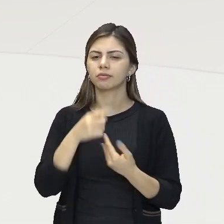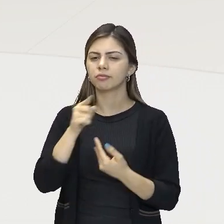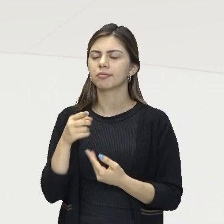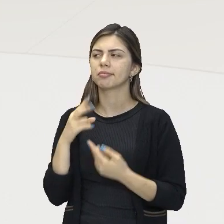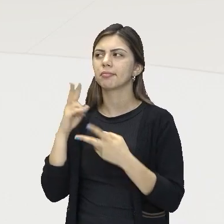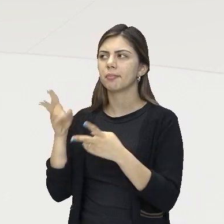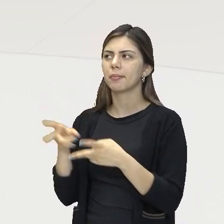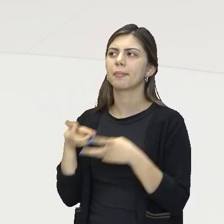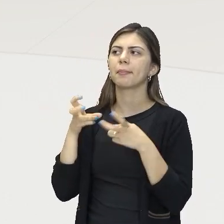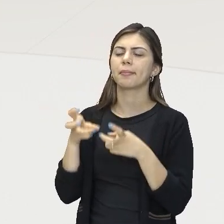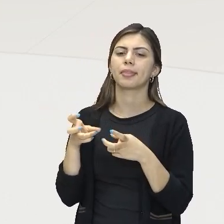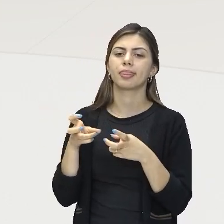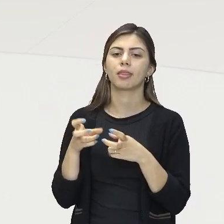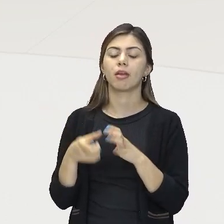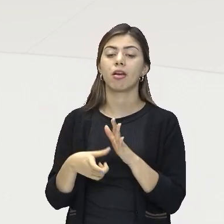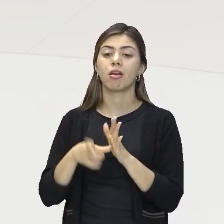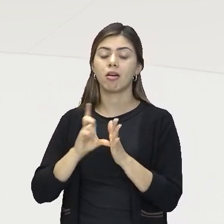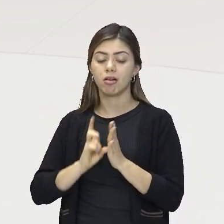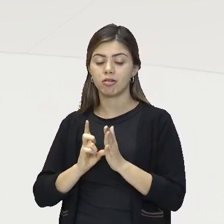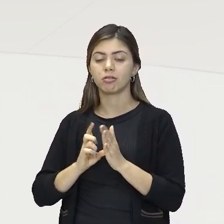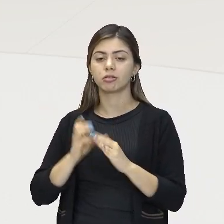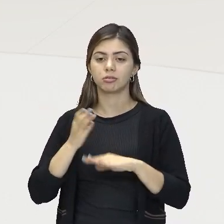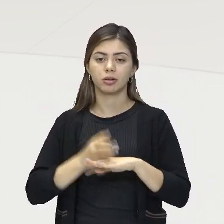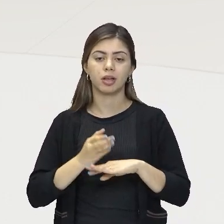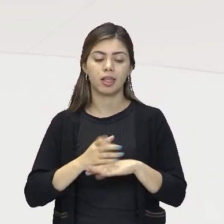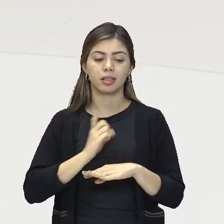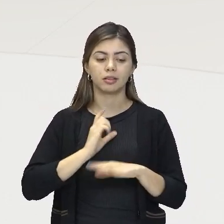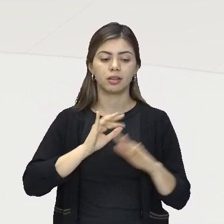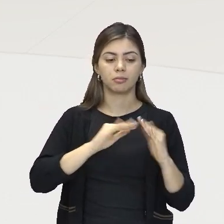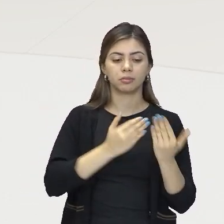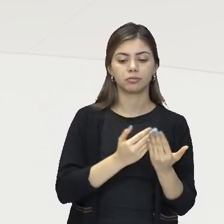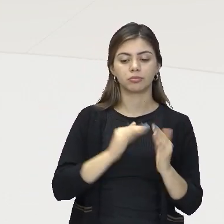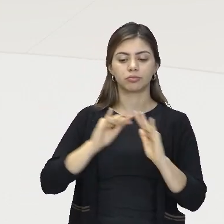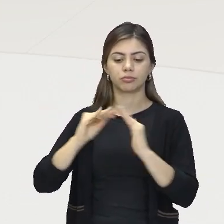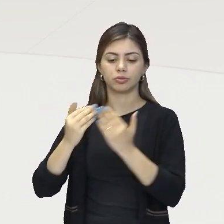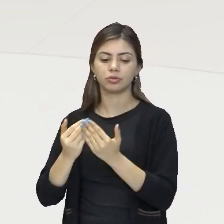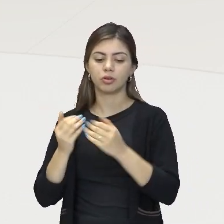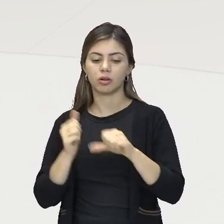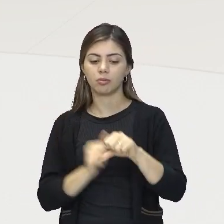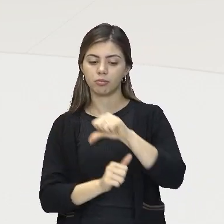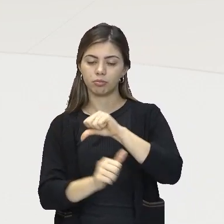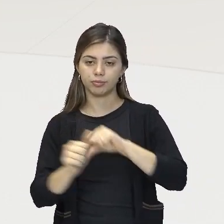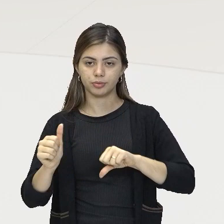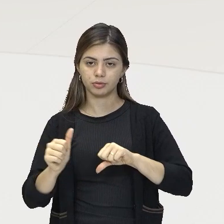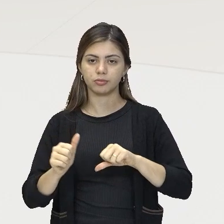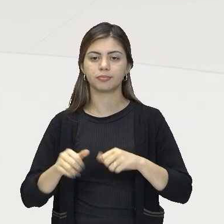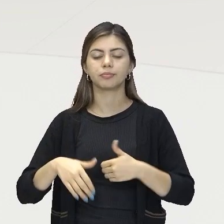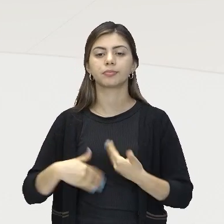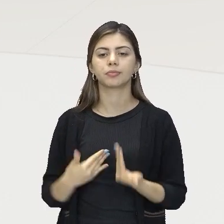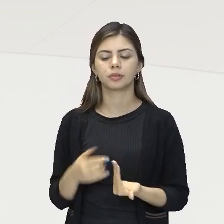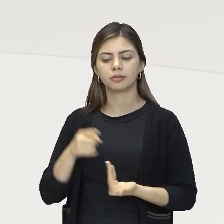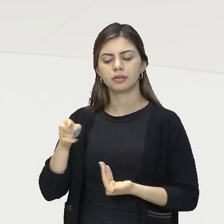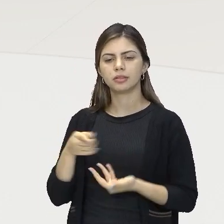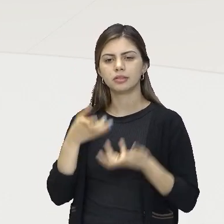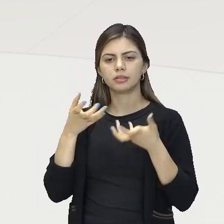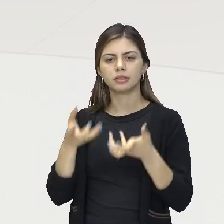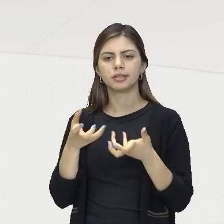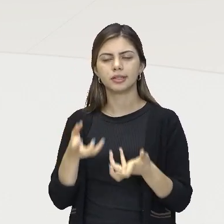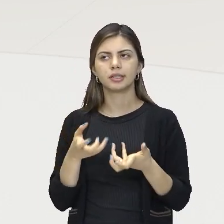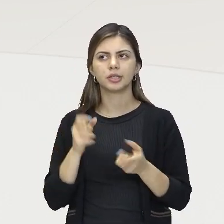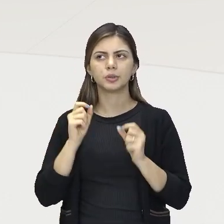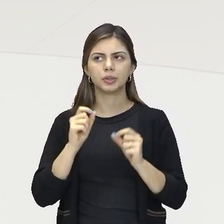o modernismo, teve ali uma mudança entre uma escola e outra. Então, dava-se buscando o quê? A identidade até